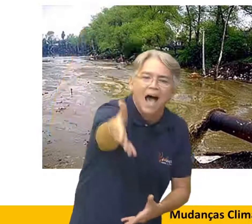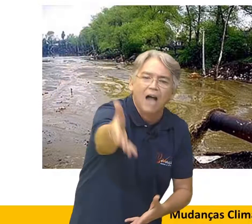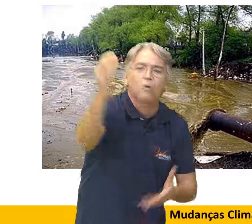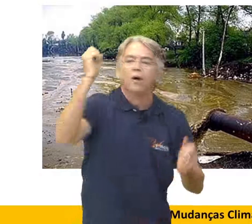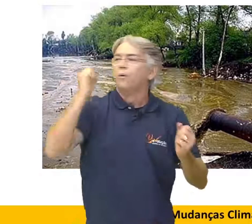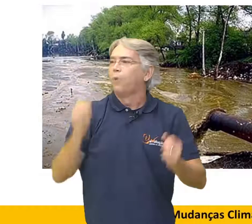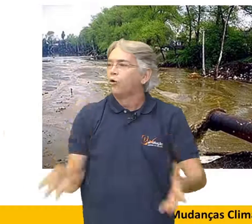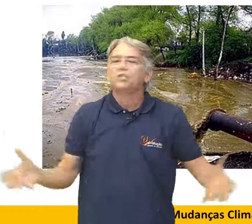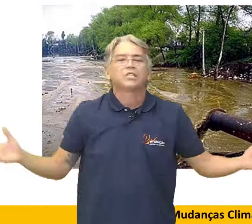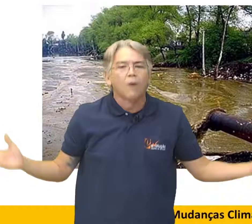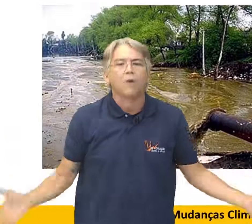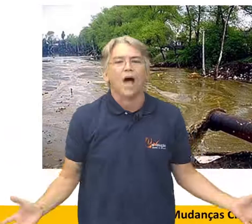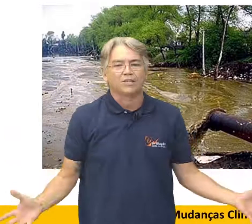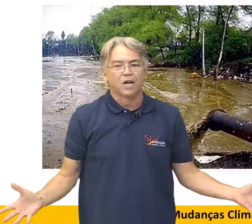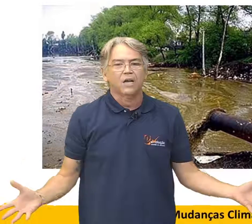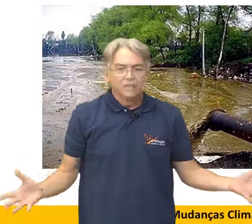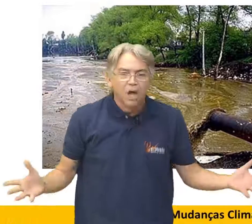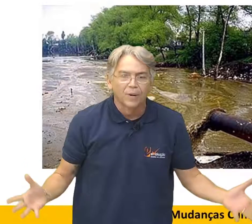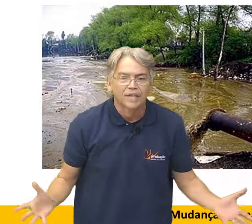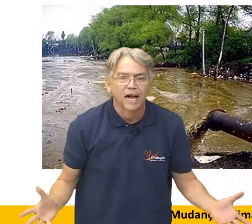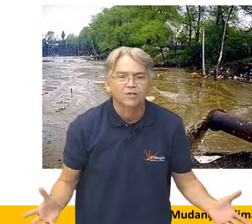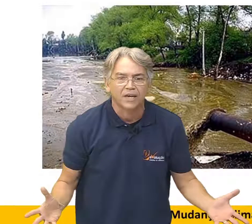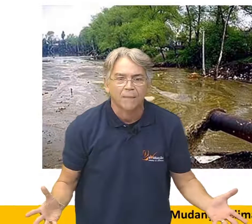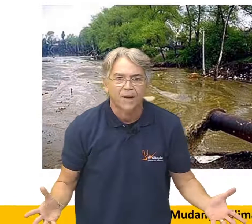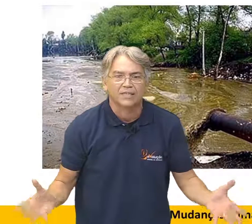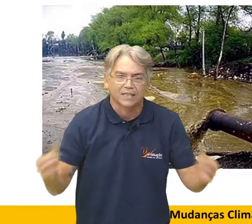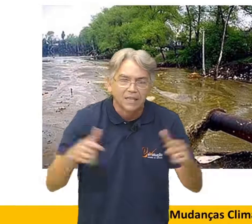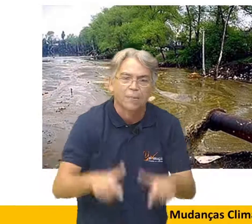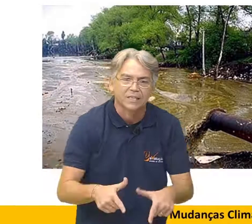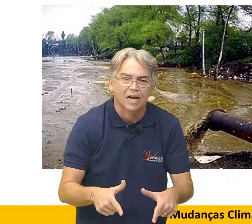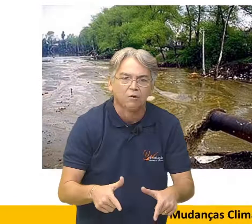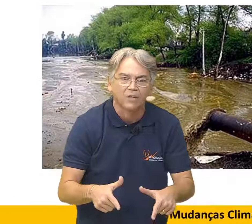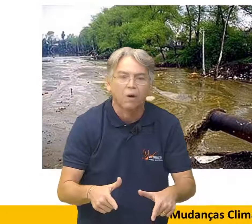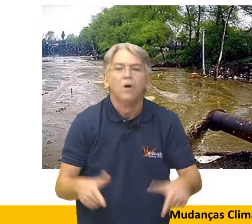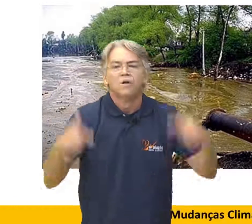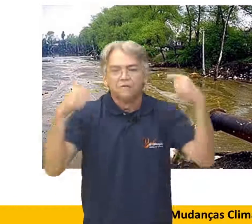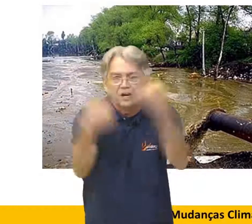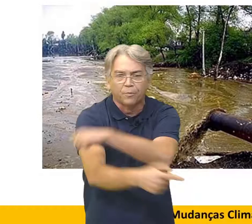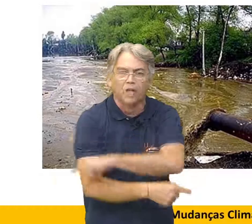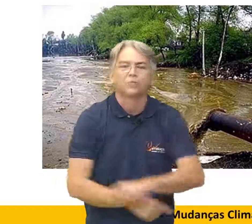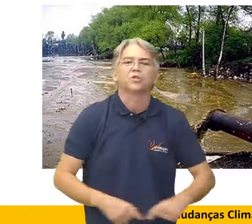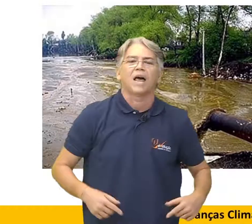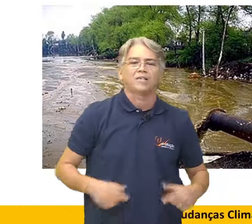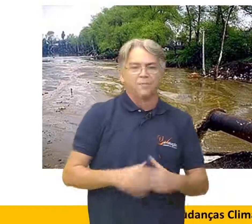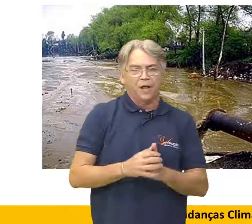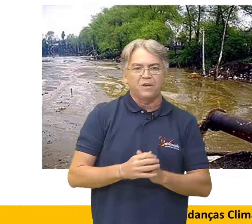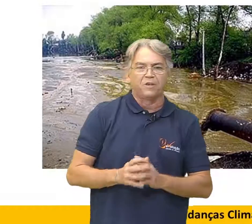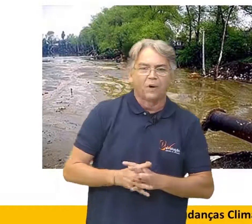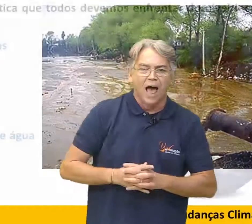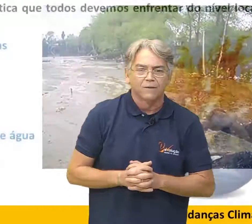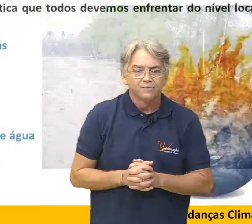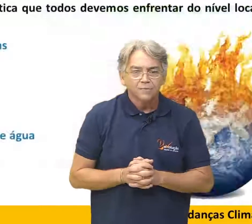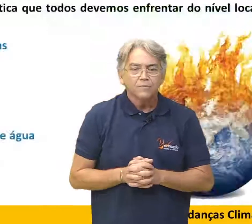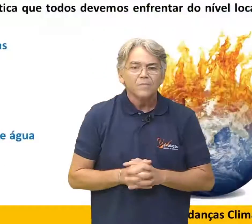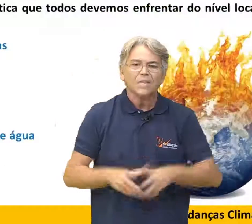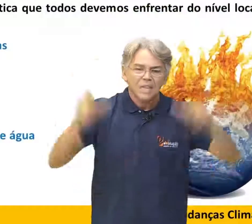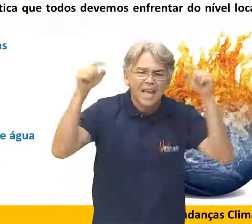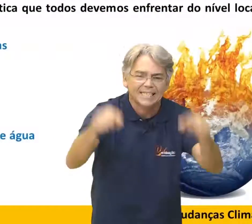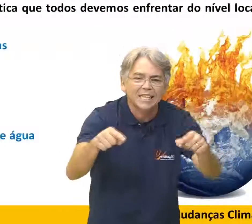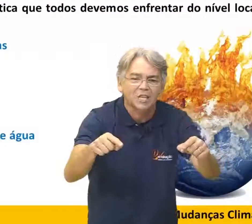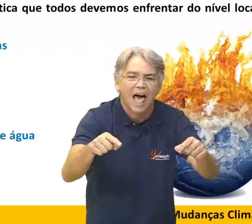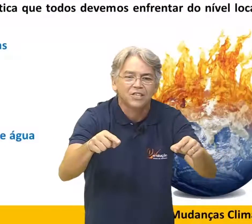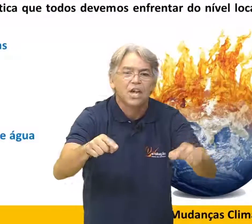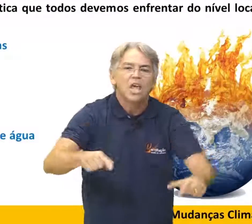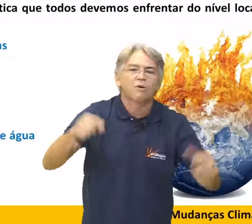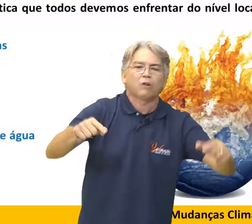Na água. Poluição aquática. Deu pra sacar isso aí, rapaziada? Deu pra sacar ou não deu? Vira o próximo slide aí pra mim. Vamos lá.